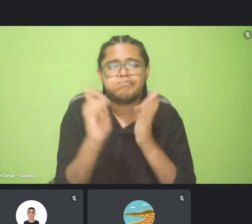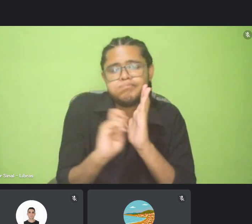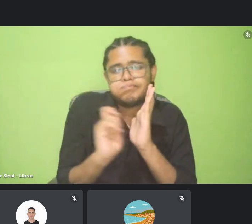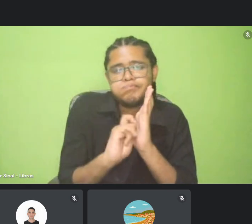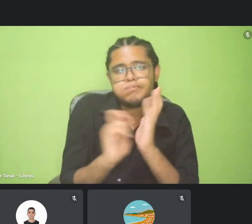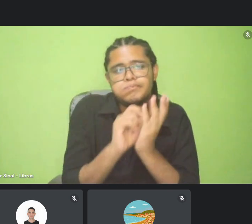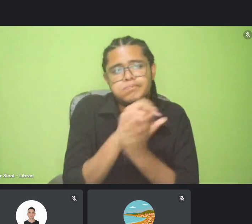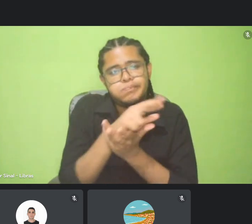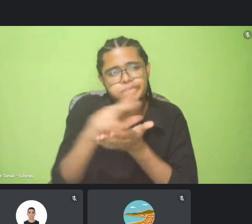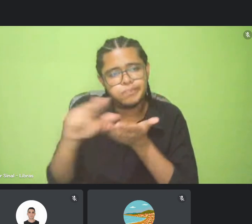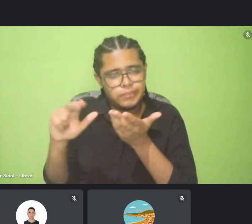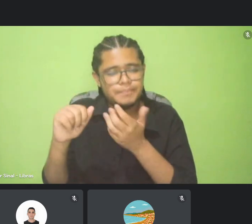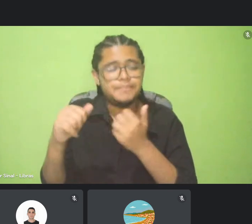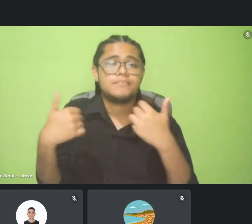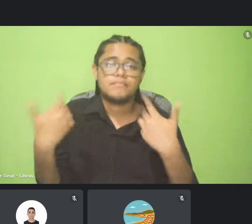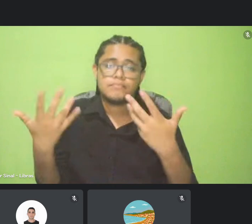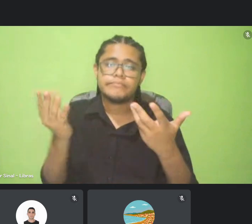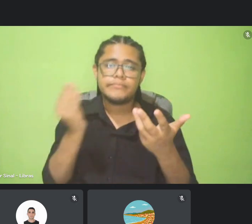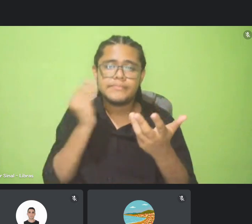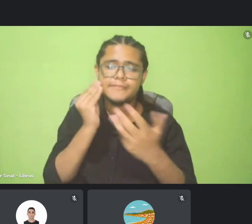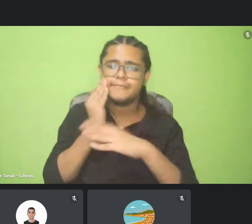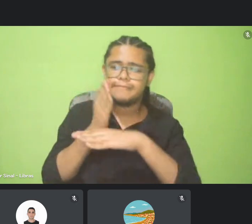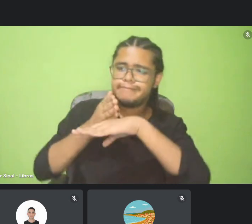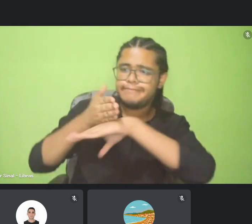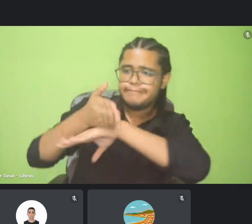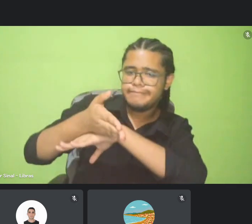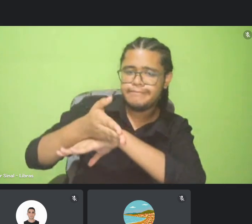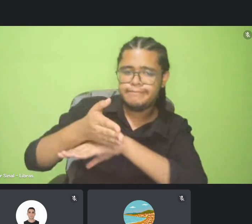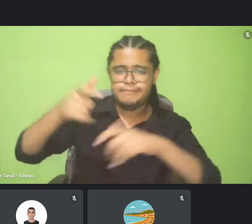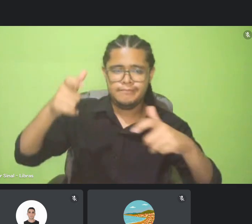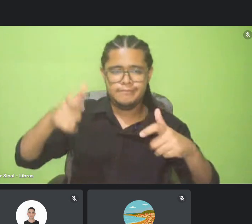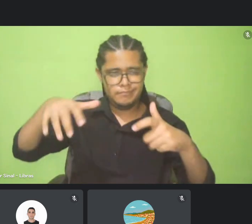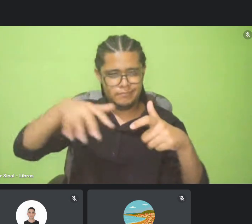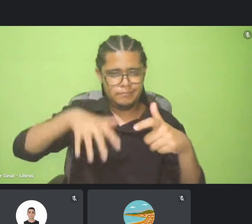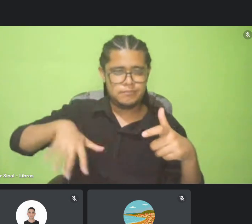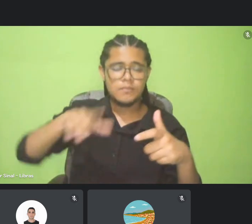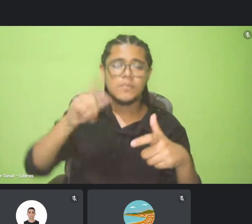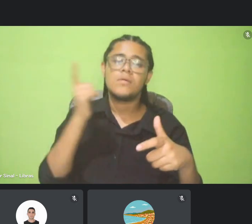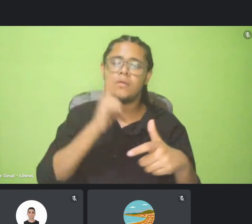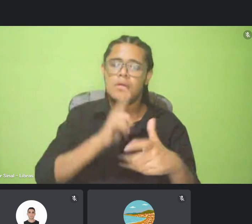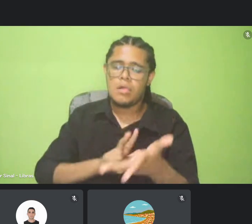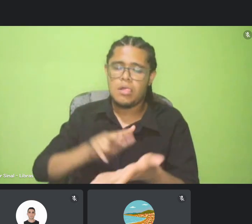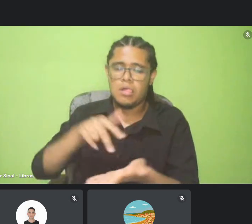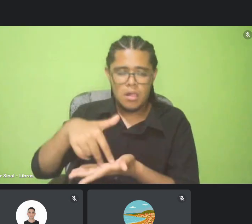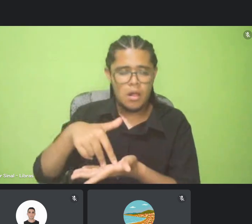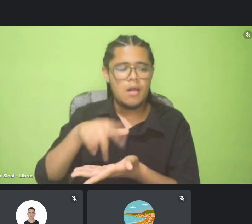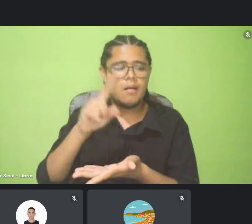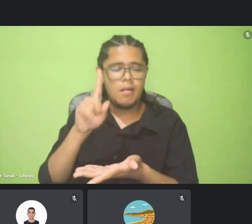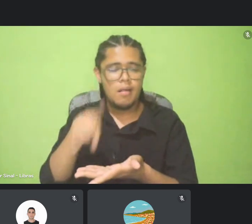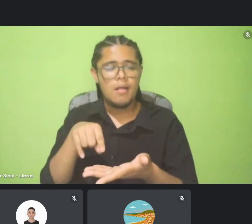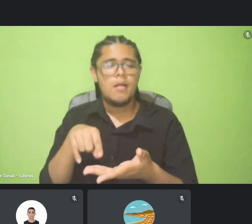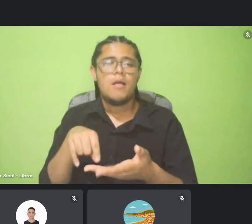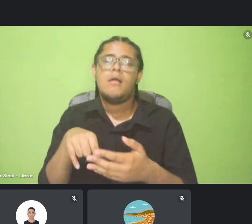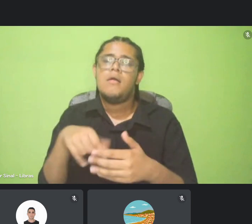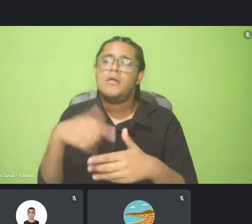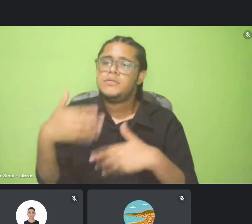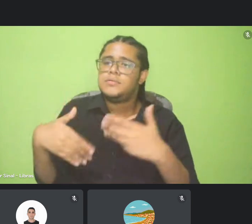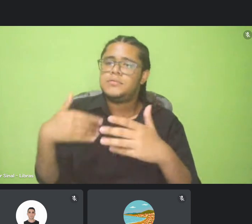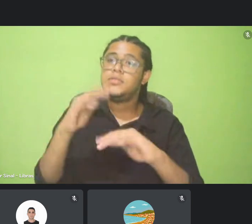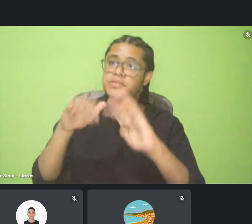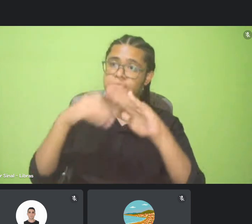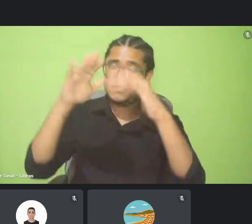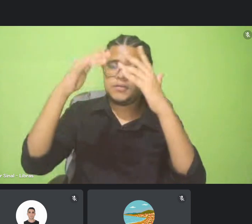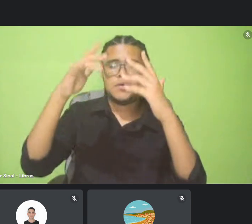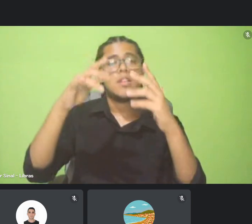nessa localidade, ali na Cidade Alta, para que a gente possa desenvolver esses trabalhos socioculturais que a gente tem, e